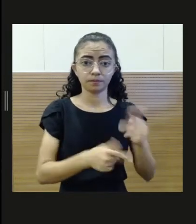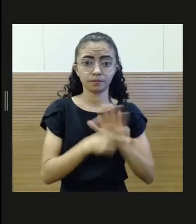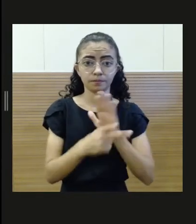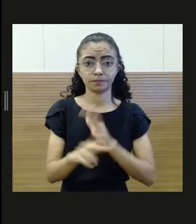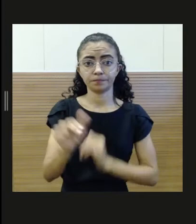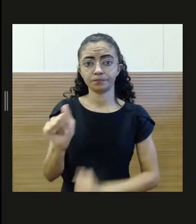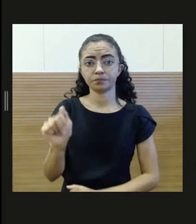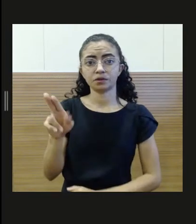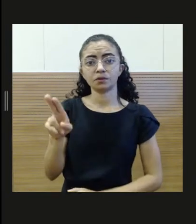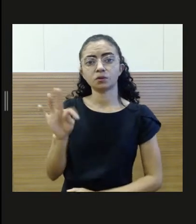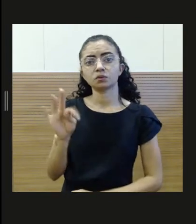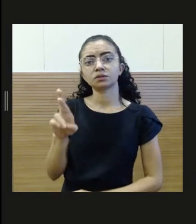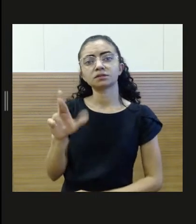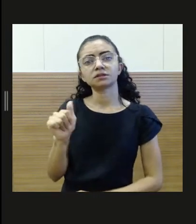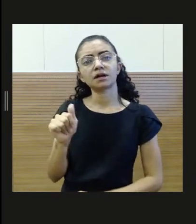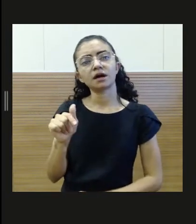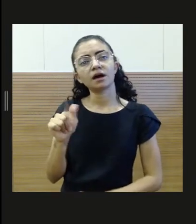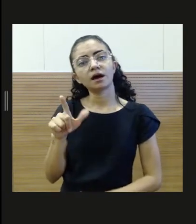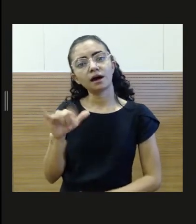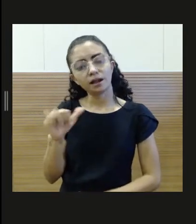foto acima.